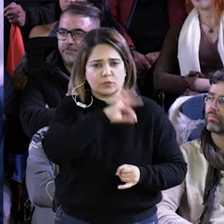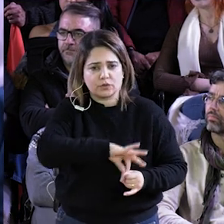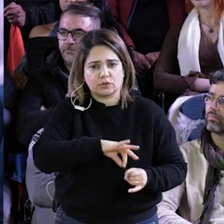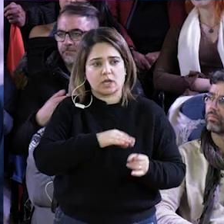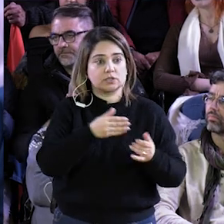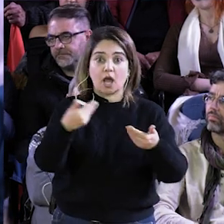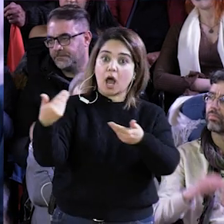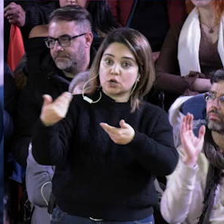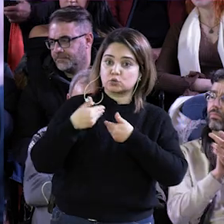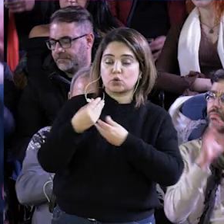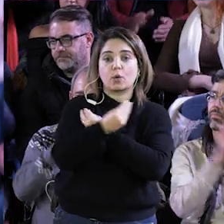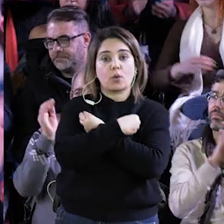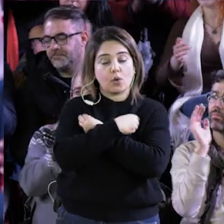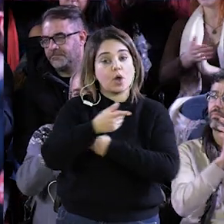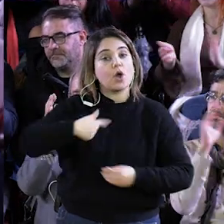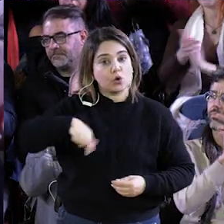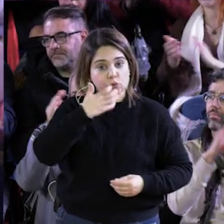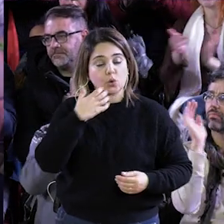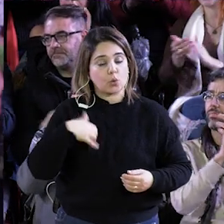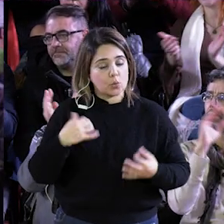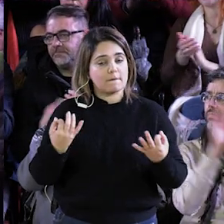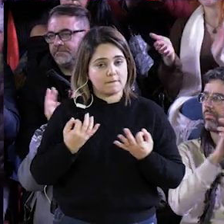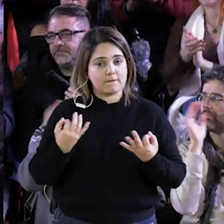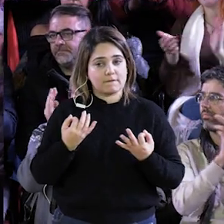quiseram dar ao Bloco. E queremos ter mais força.